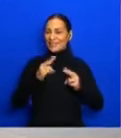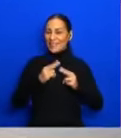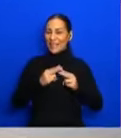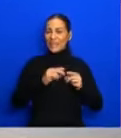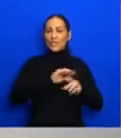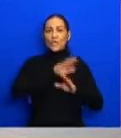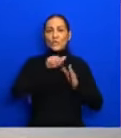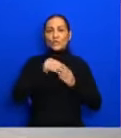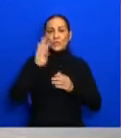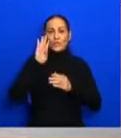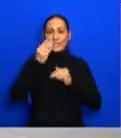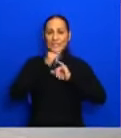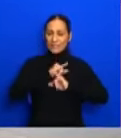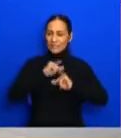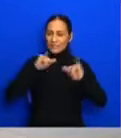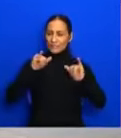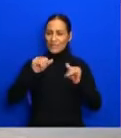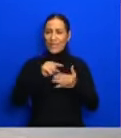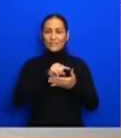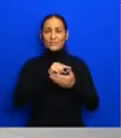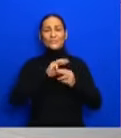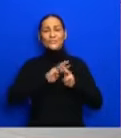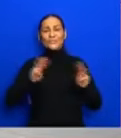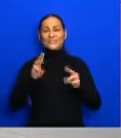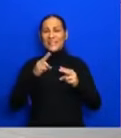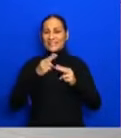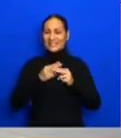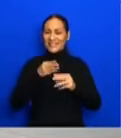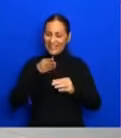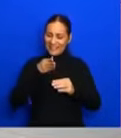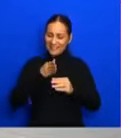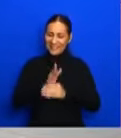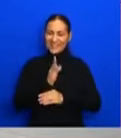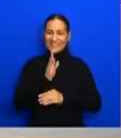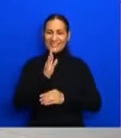Caixa. Todos os resultados serão publicados em loterias.caixa.gov.br.